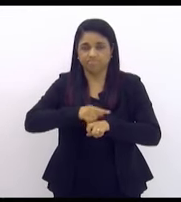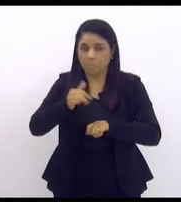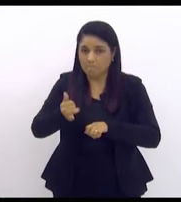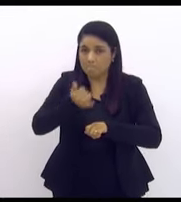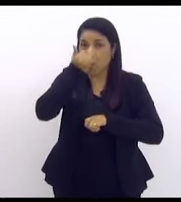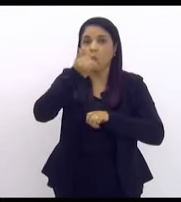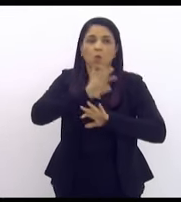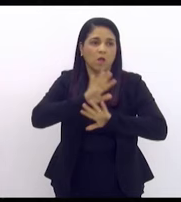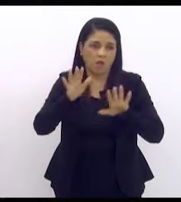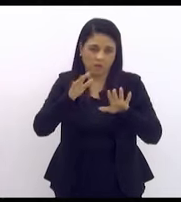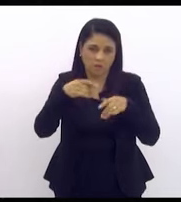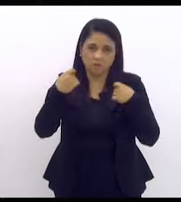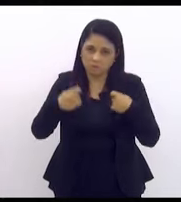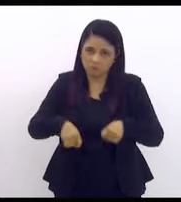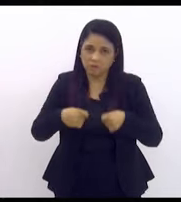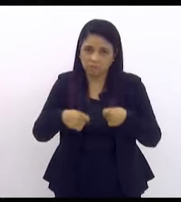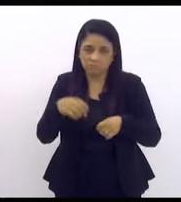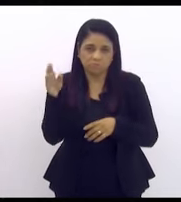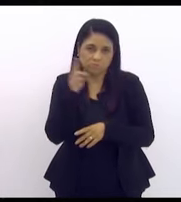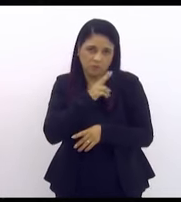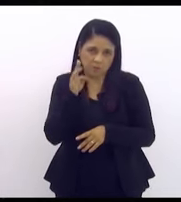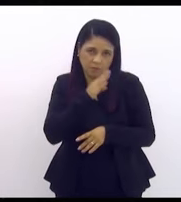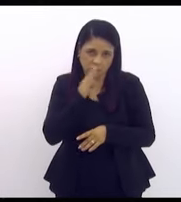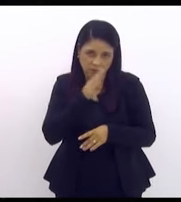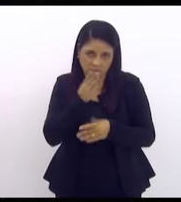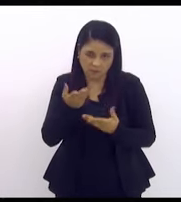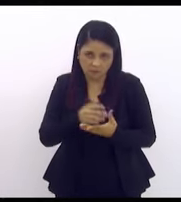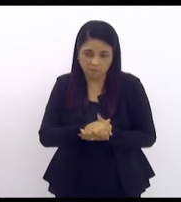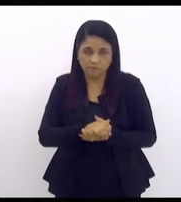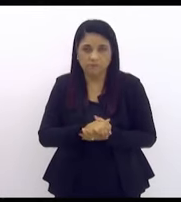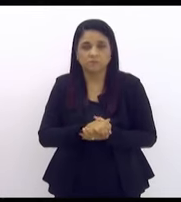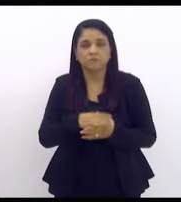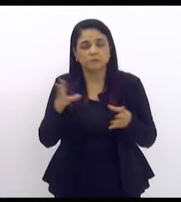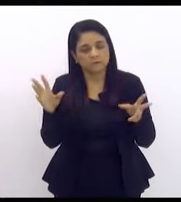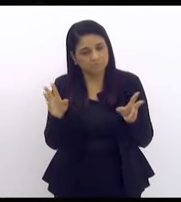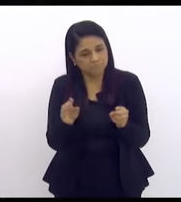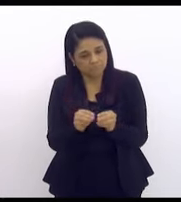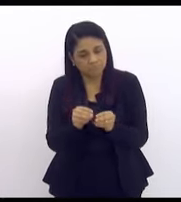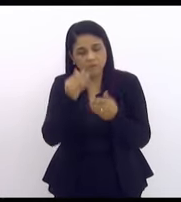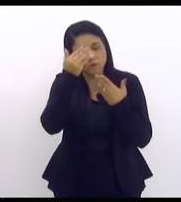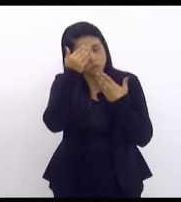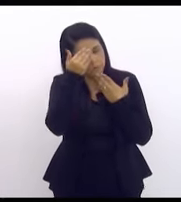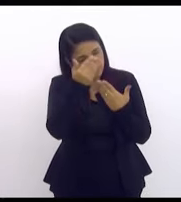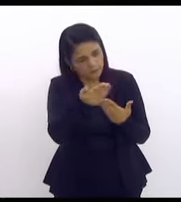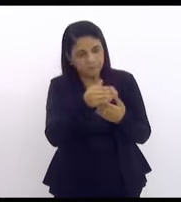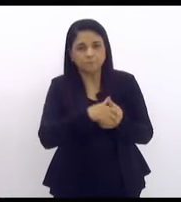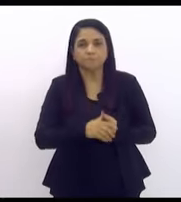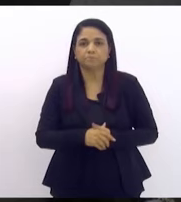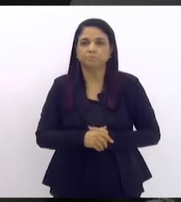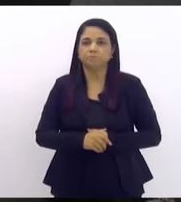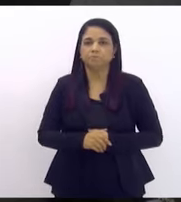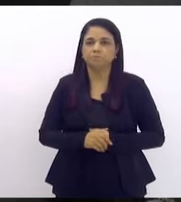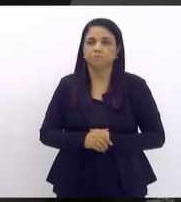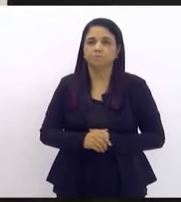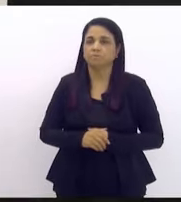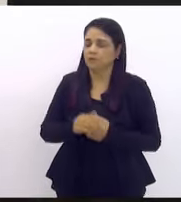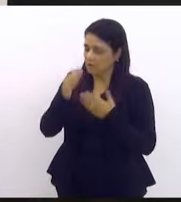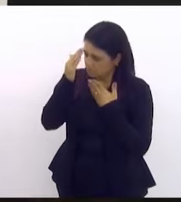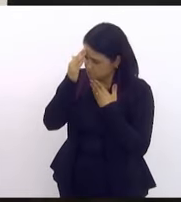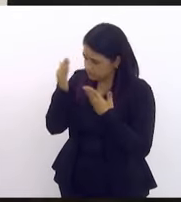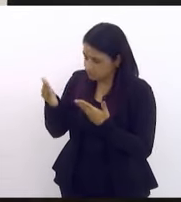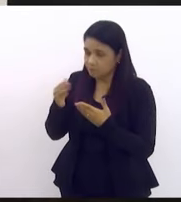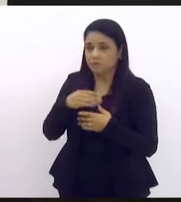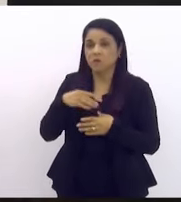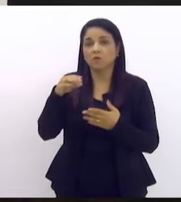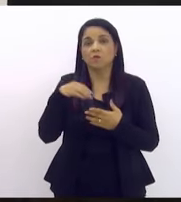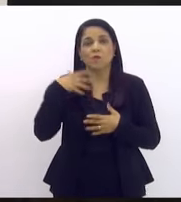imprevistos e em momentos concluir, emergenciais. Por favor, querida amiga. Eram essas Marta nossas Ramos. Considerações. Muito obrigada, presidente. Eu que agradeço. Muito obrigado.